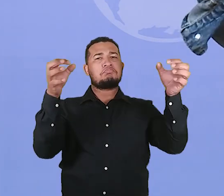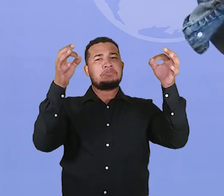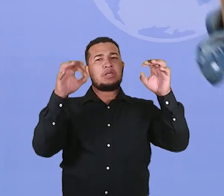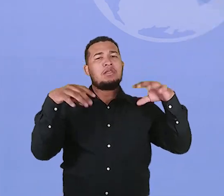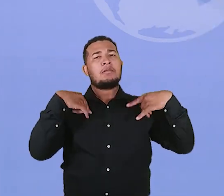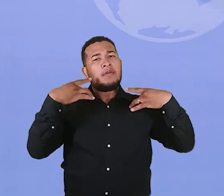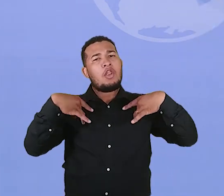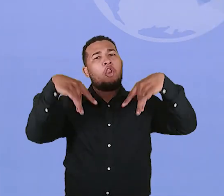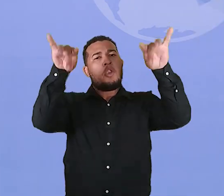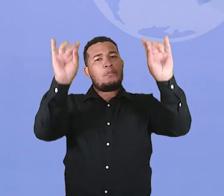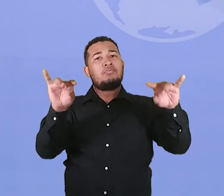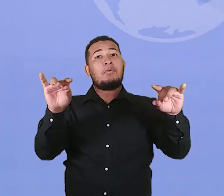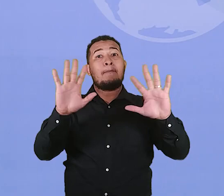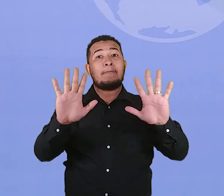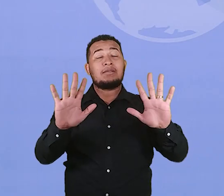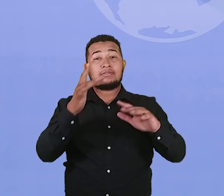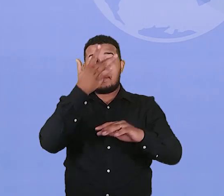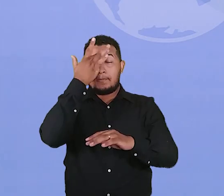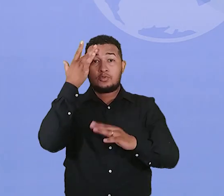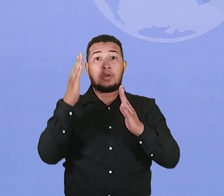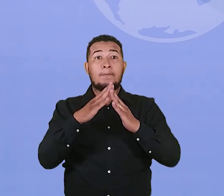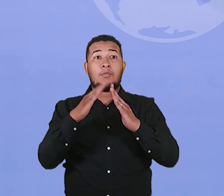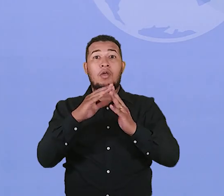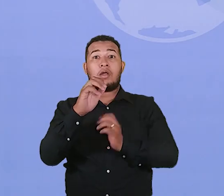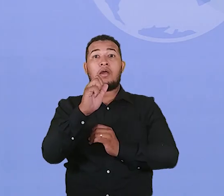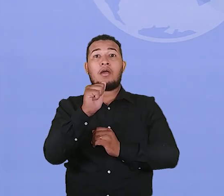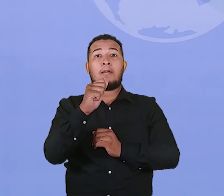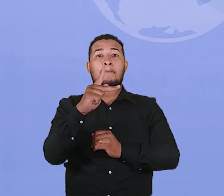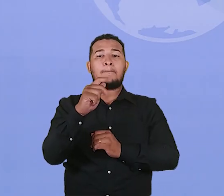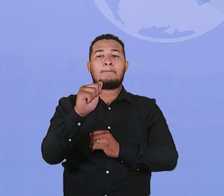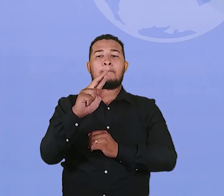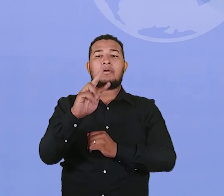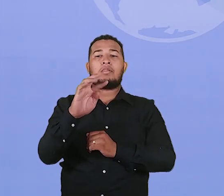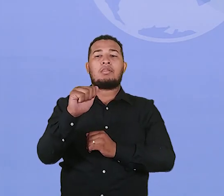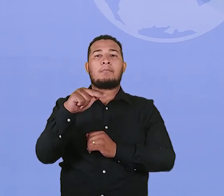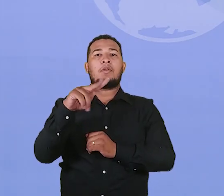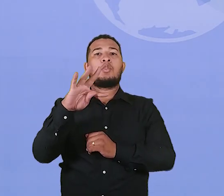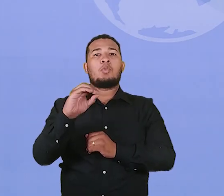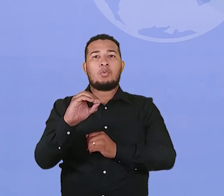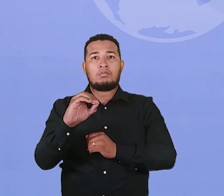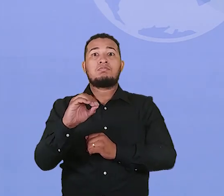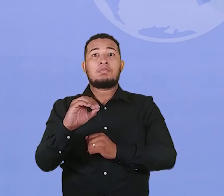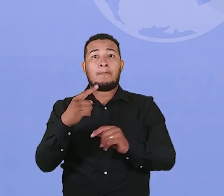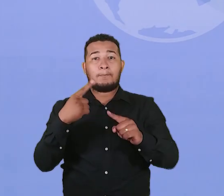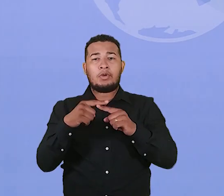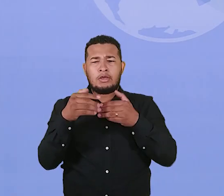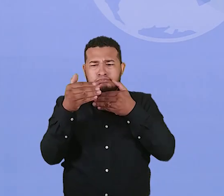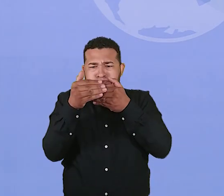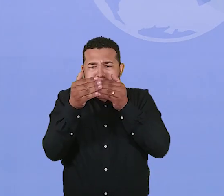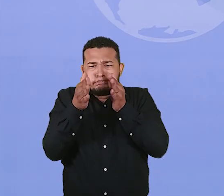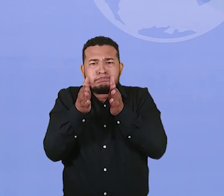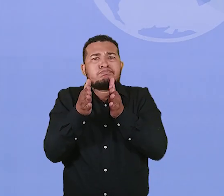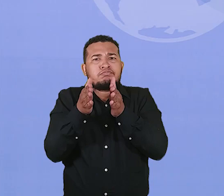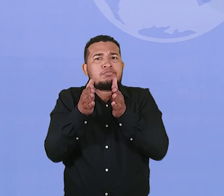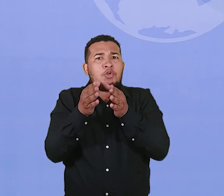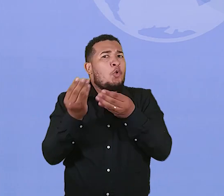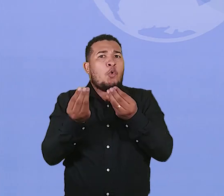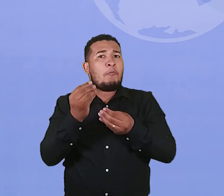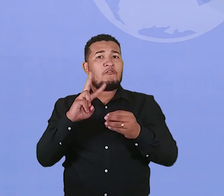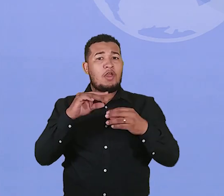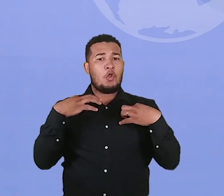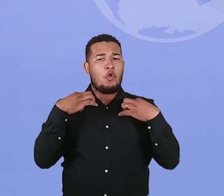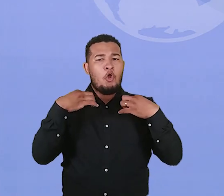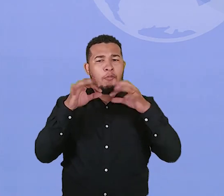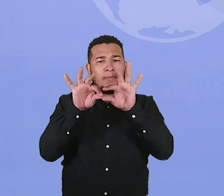estica lá cair lençol agora quem mora em apartamento você chega lá a área de serviço é isso aqui é